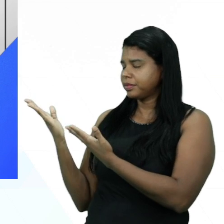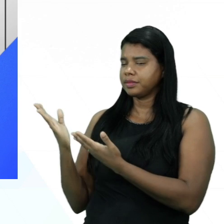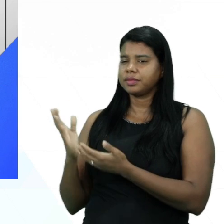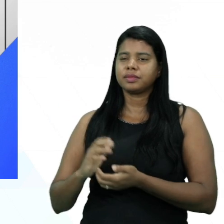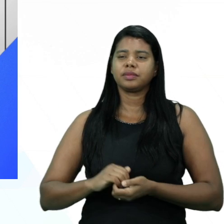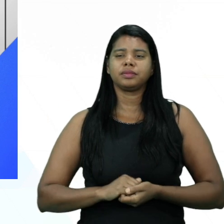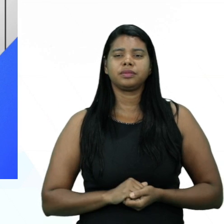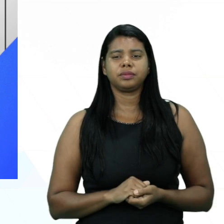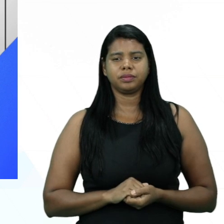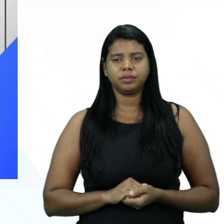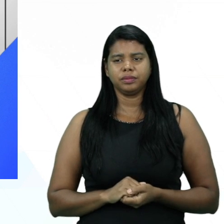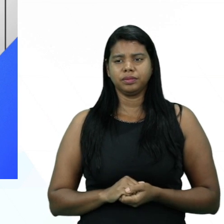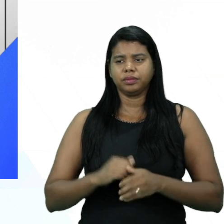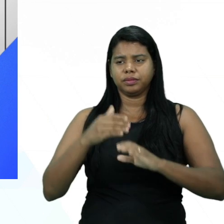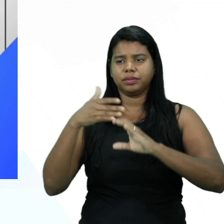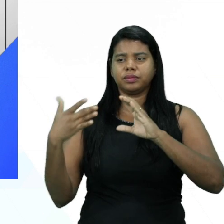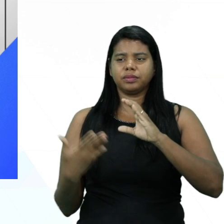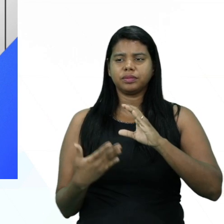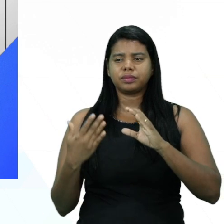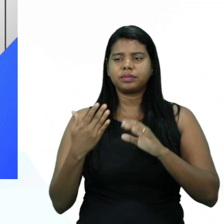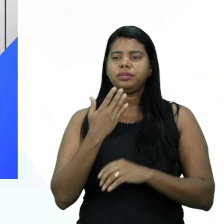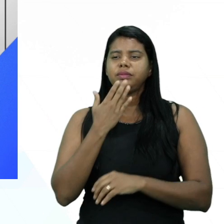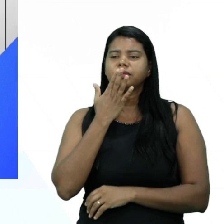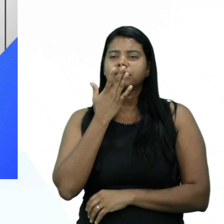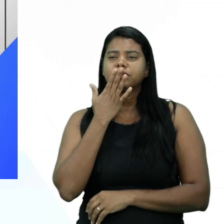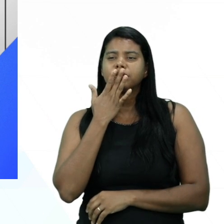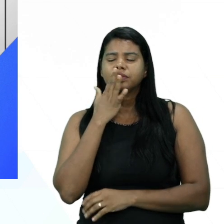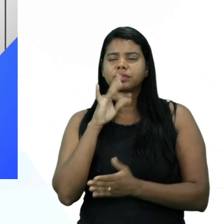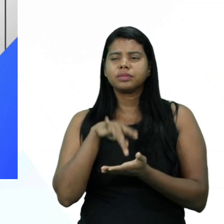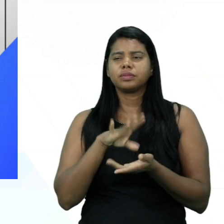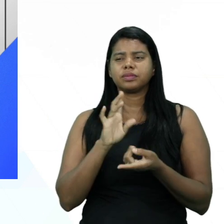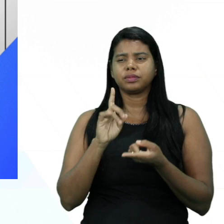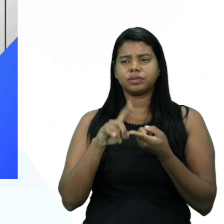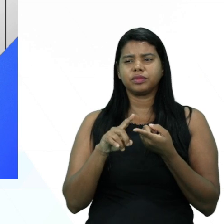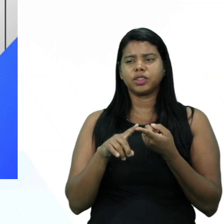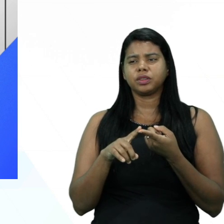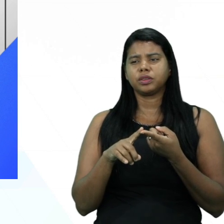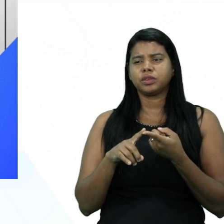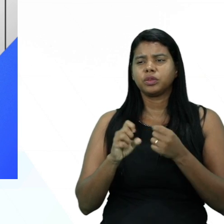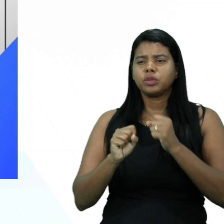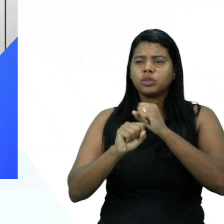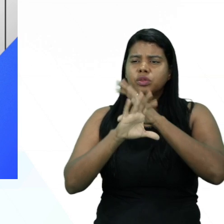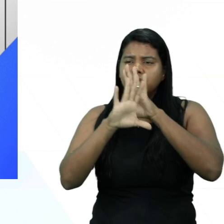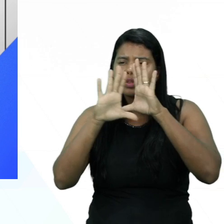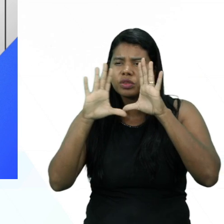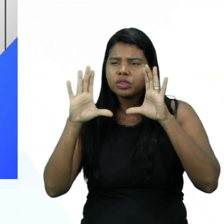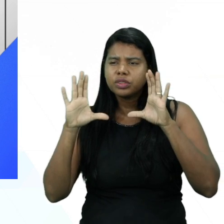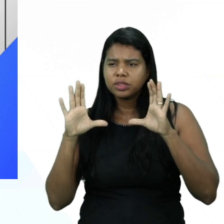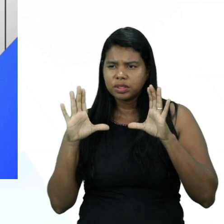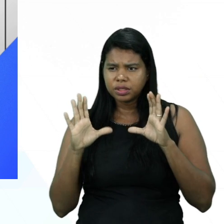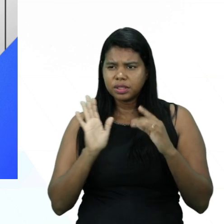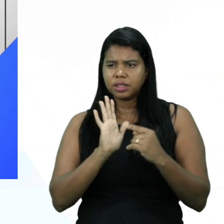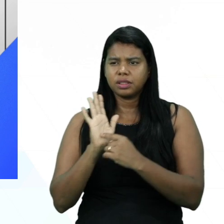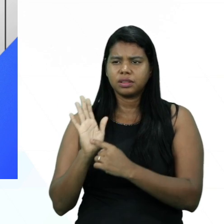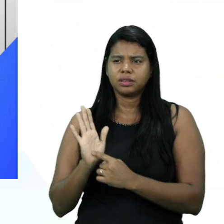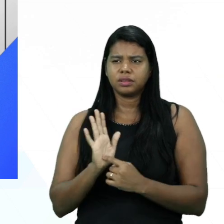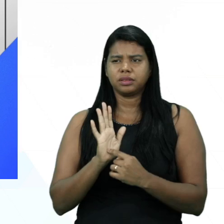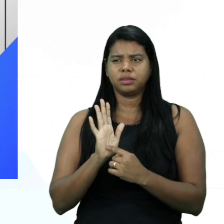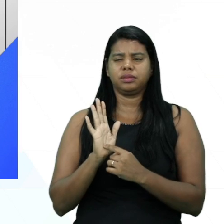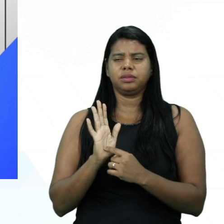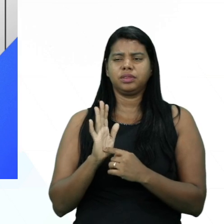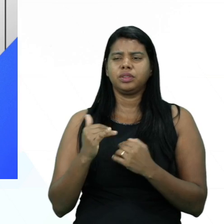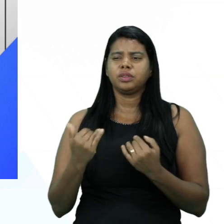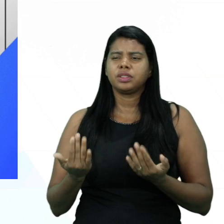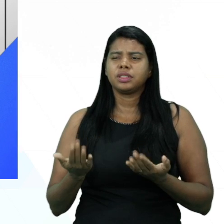Outro aspecto relacionado com as cores são que os tons pastéis lavados tendendo ao branco serão chamados de cores